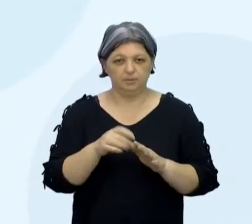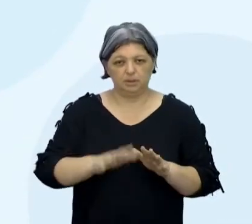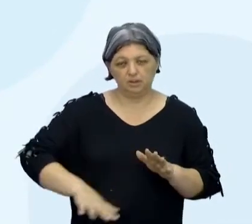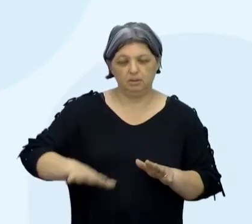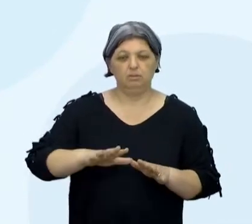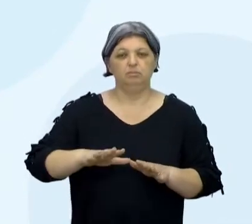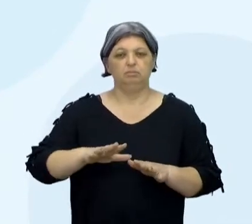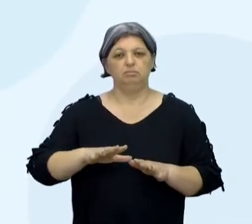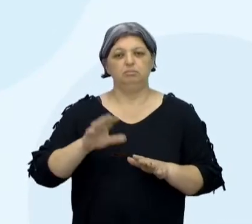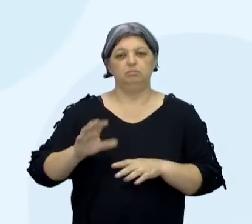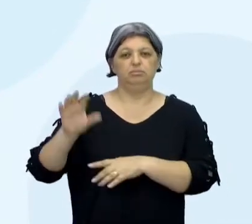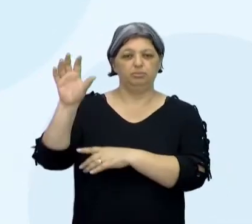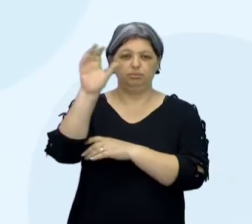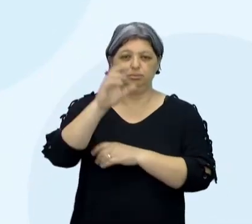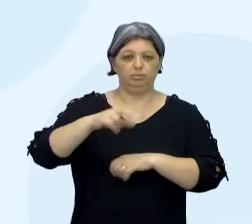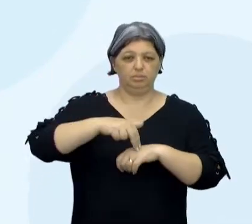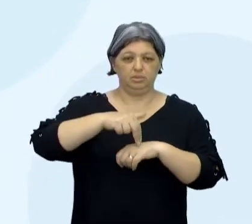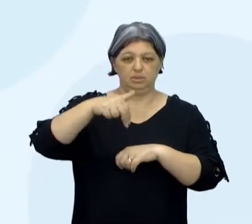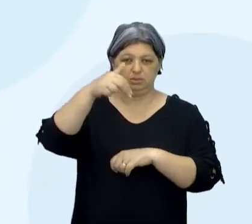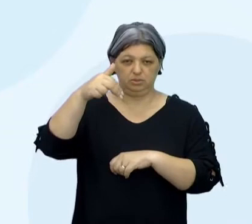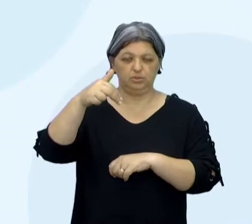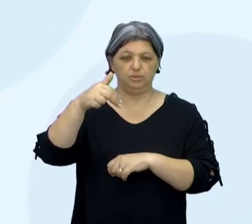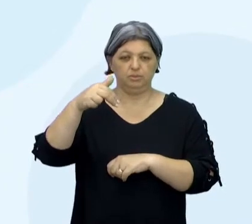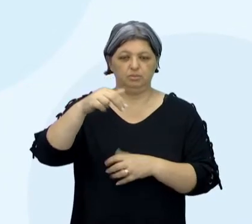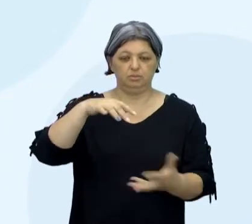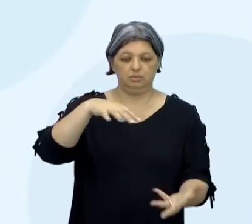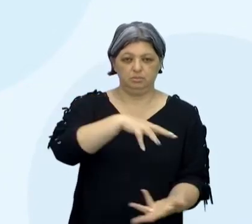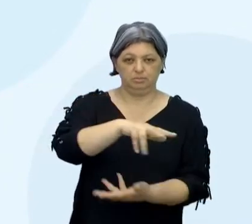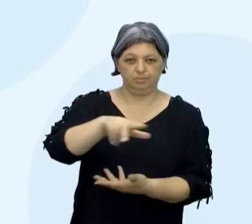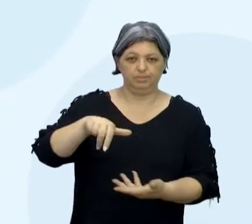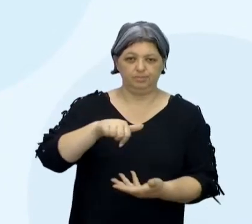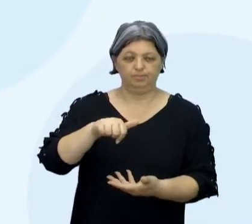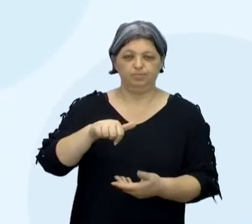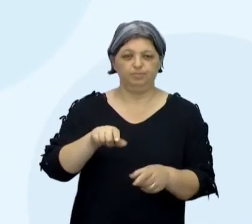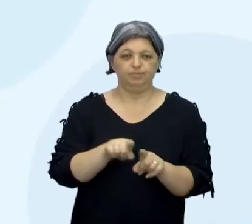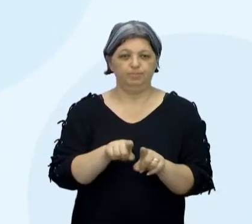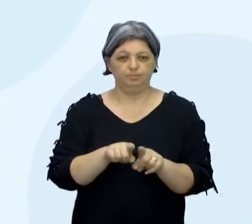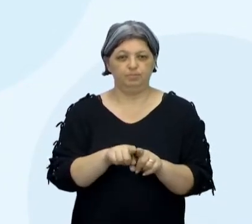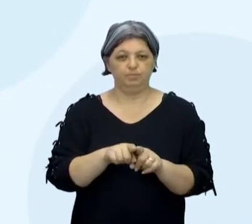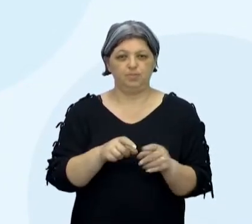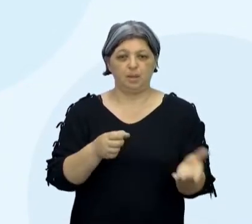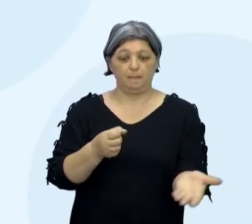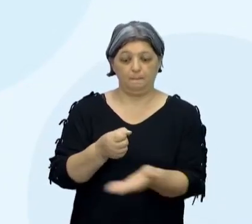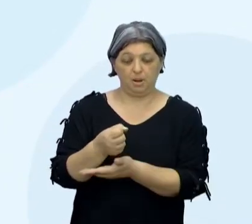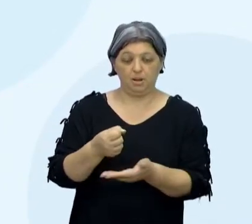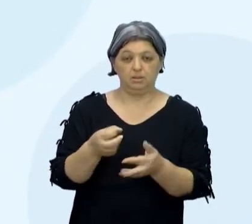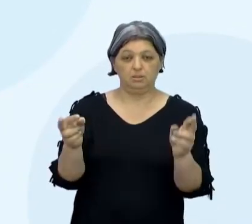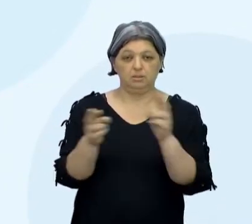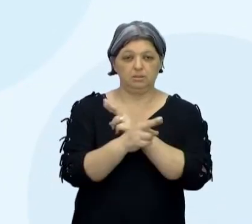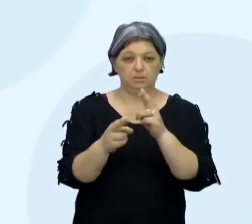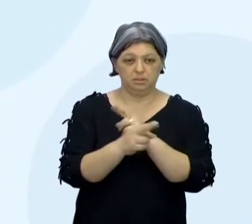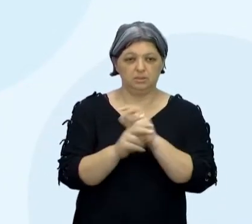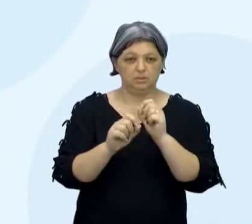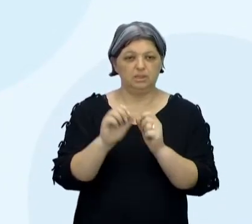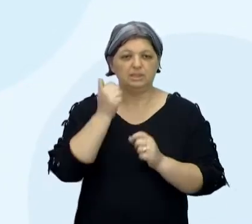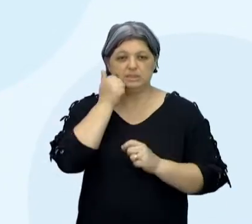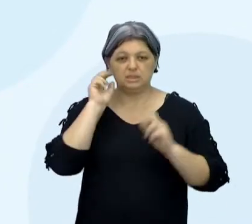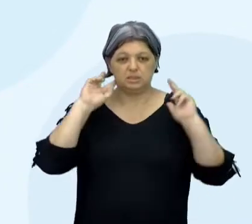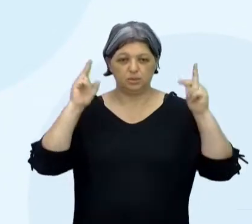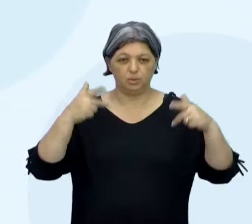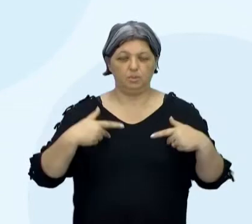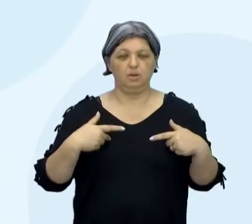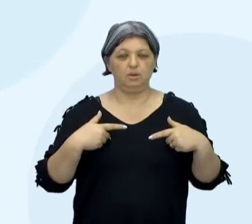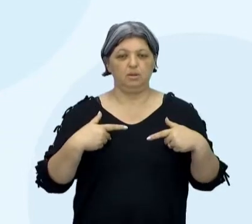Regional nacional e o Global com base em fenômenos relacionados à ciências